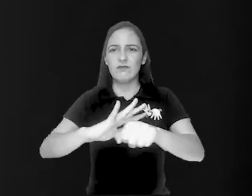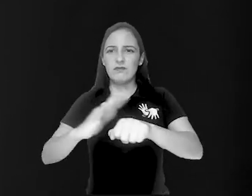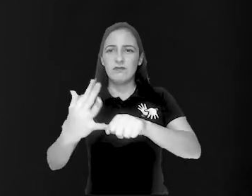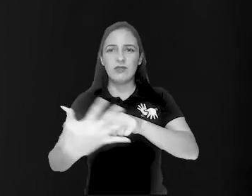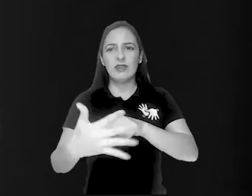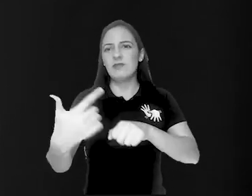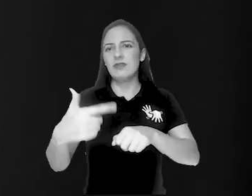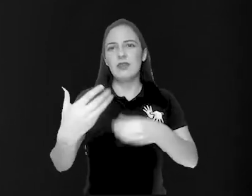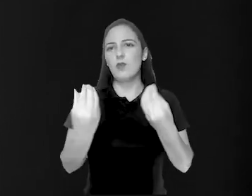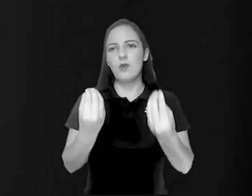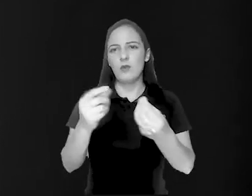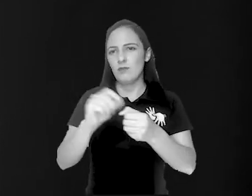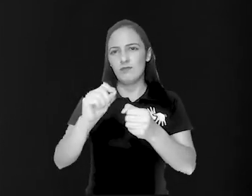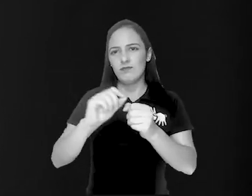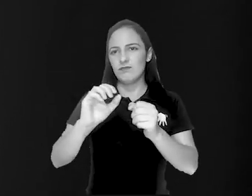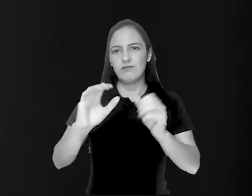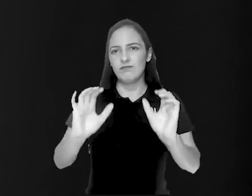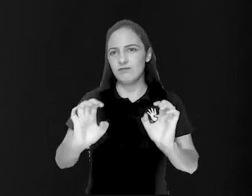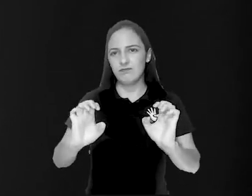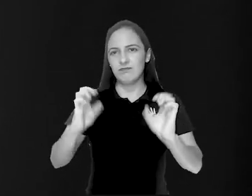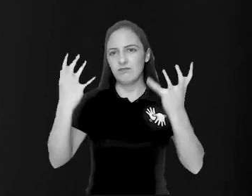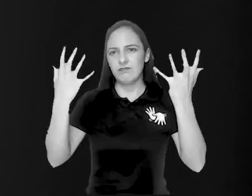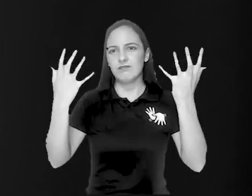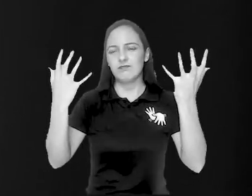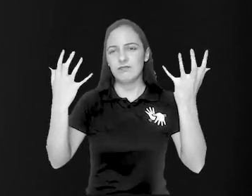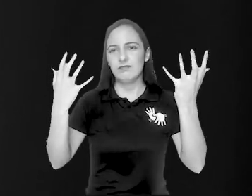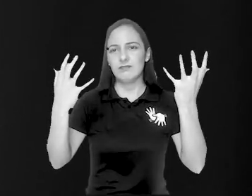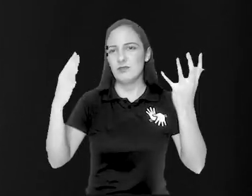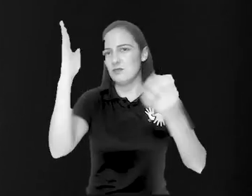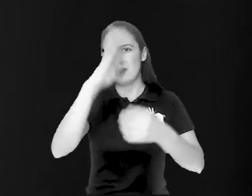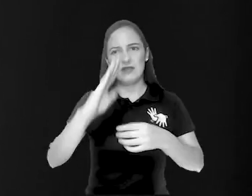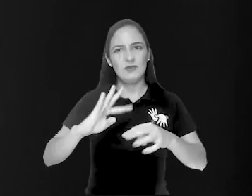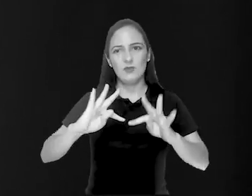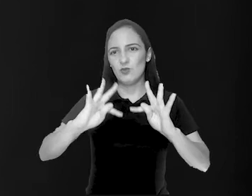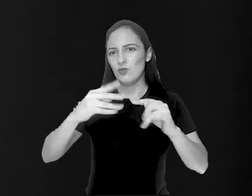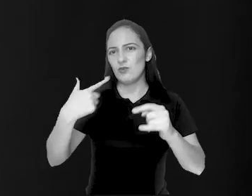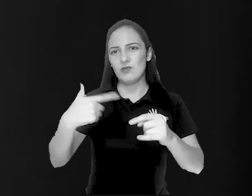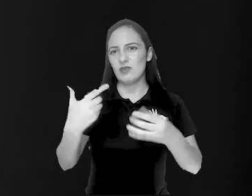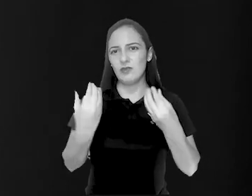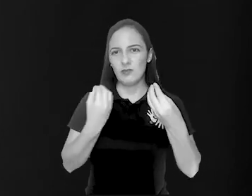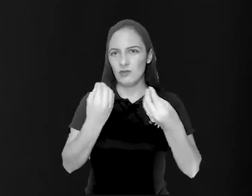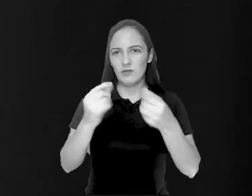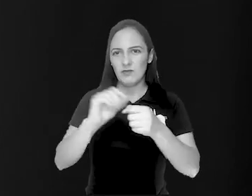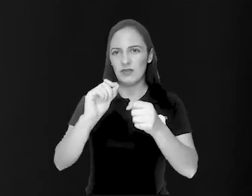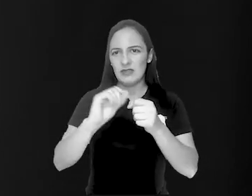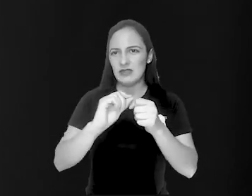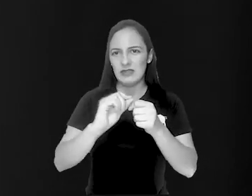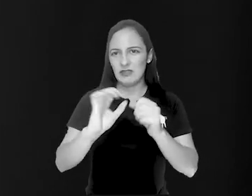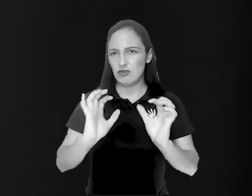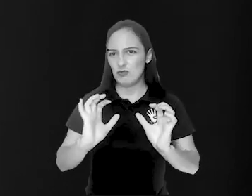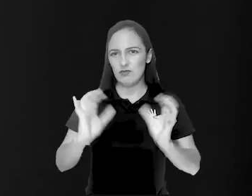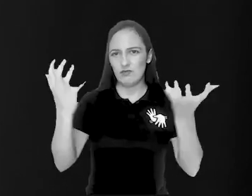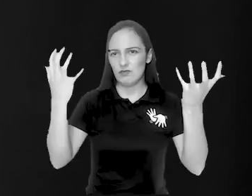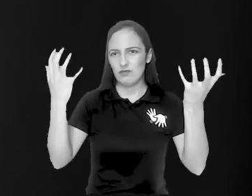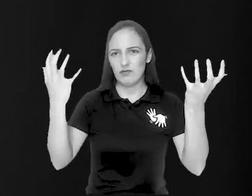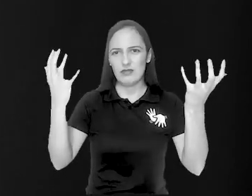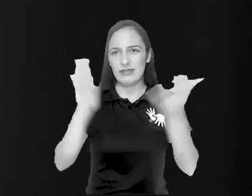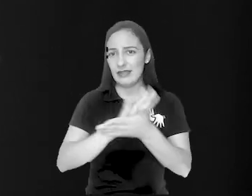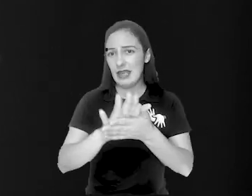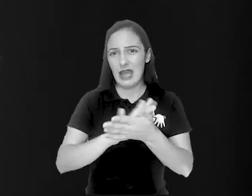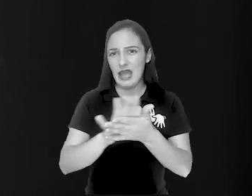pudemos realizar um festival, não só nós, como no Brasil inteiro, não pôde fazer coisas que,